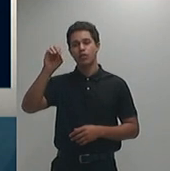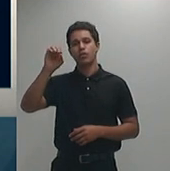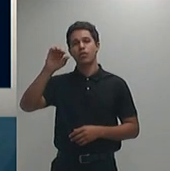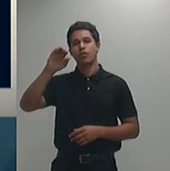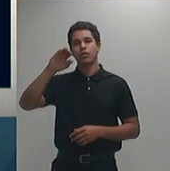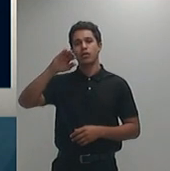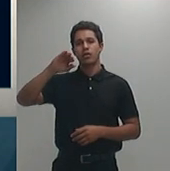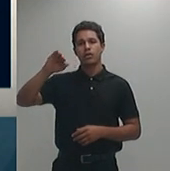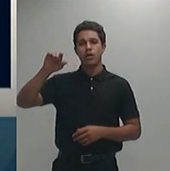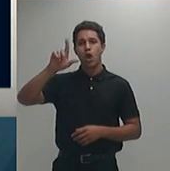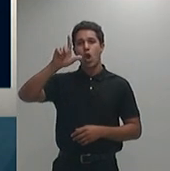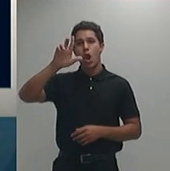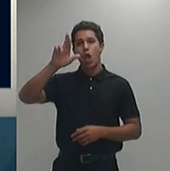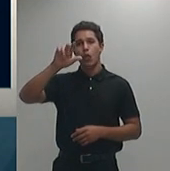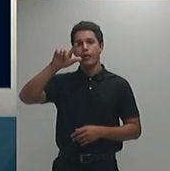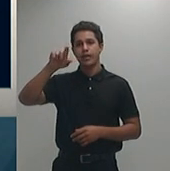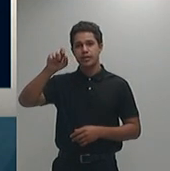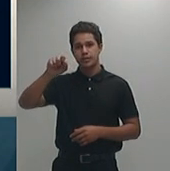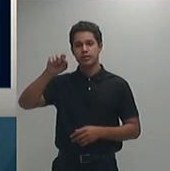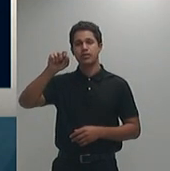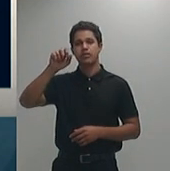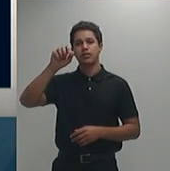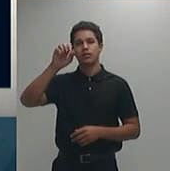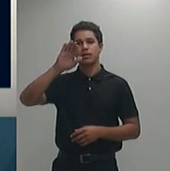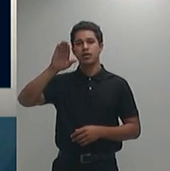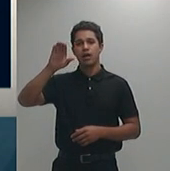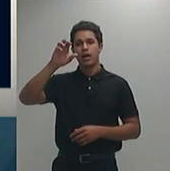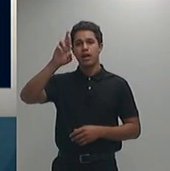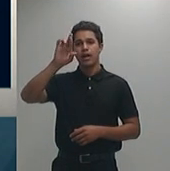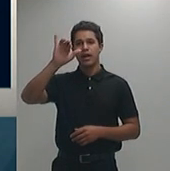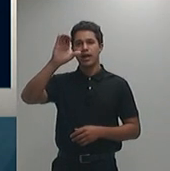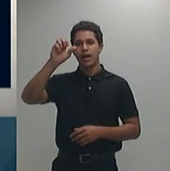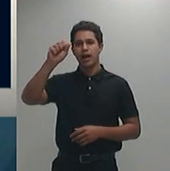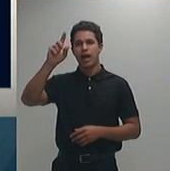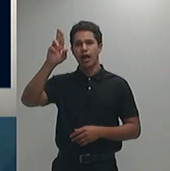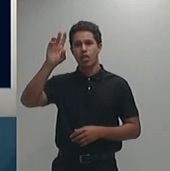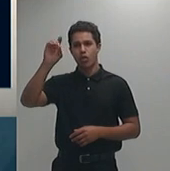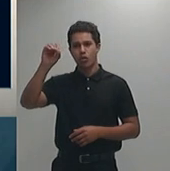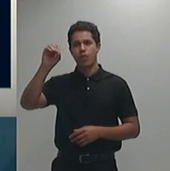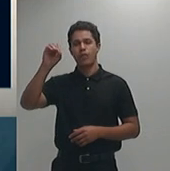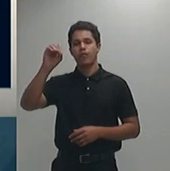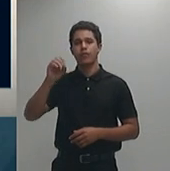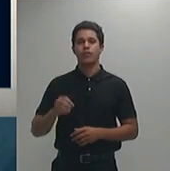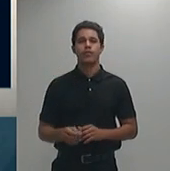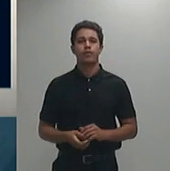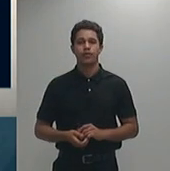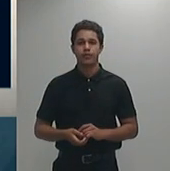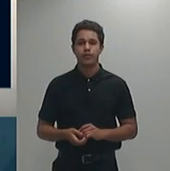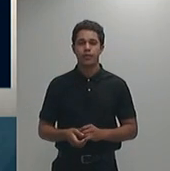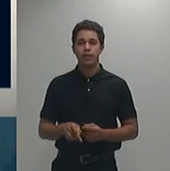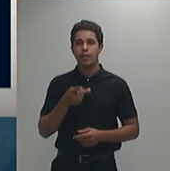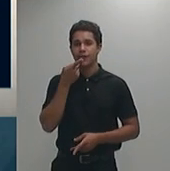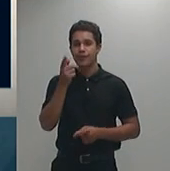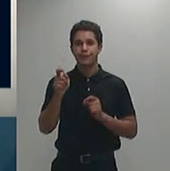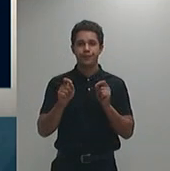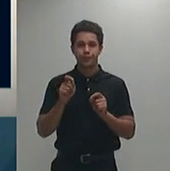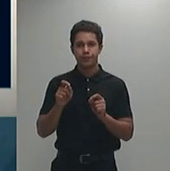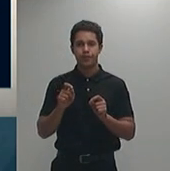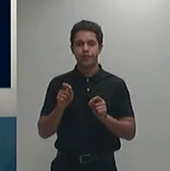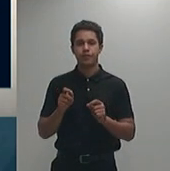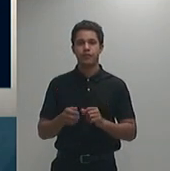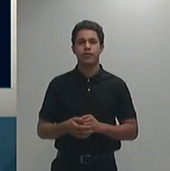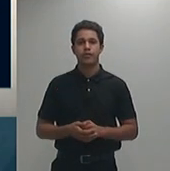Pinho Luiz Guilherme Marinoni Ricardo aflige ano e dizem eles